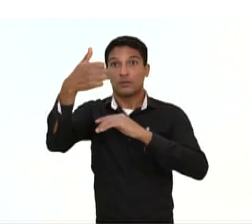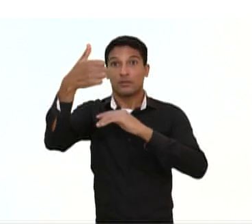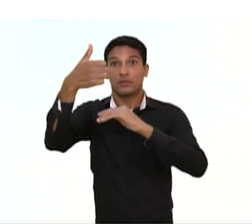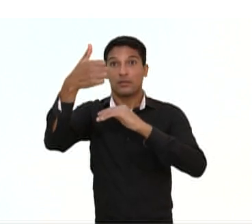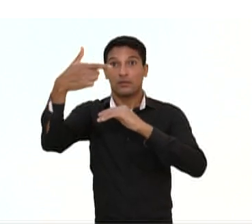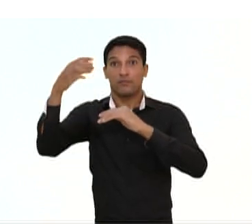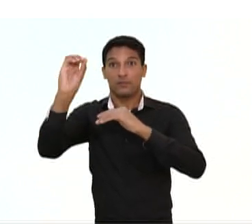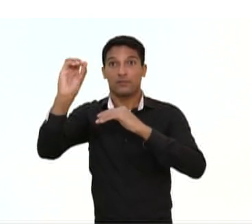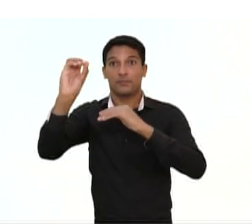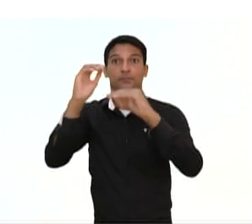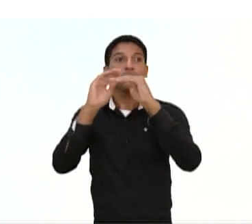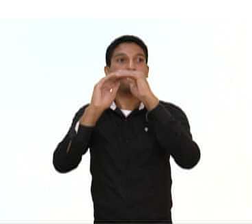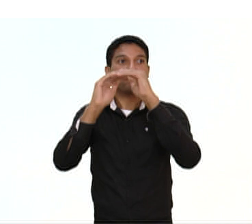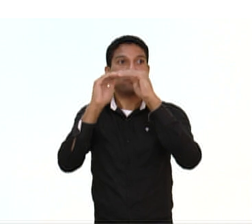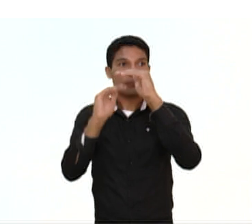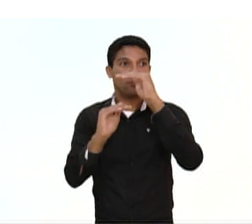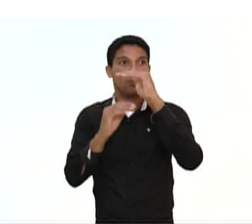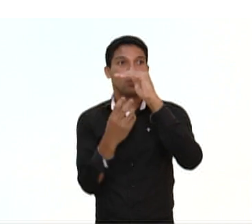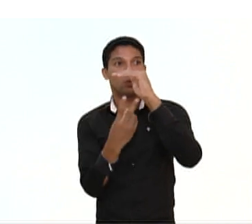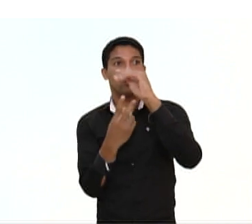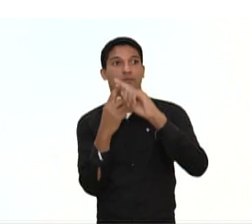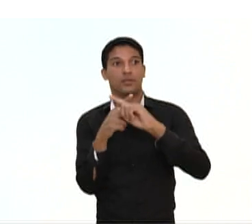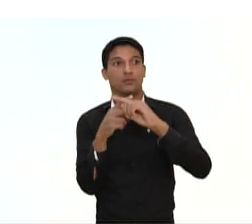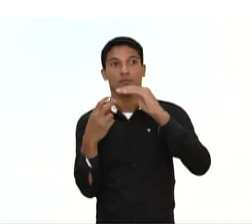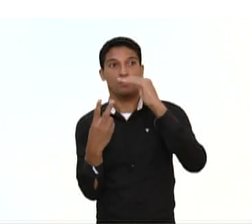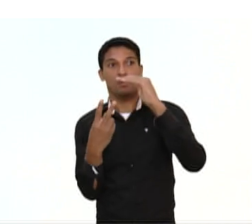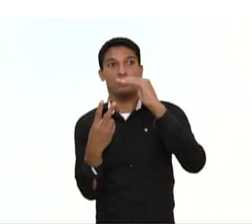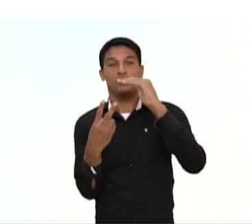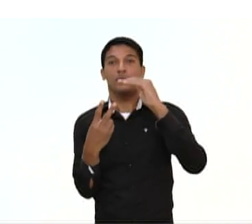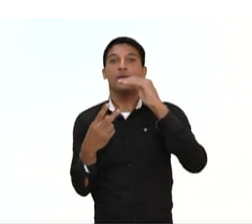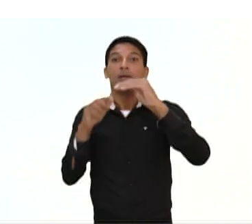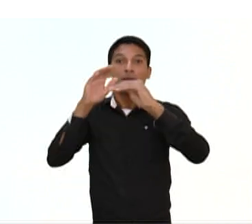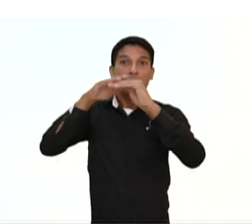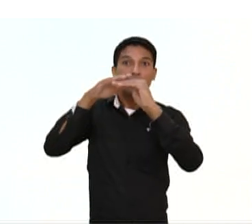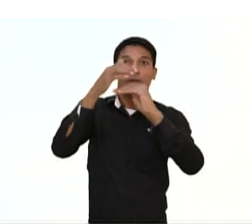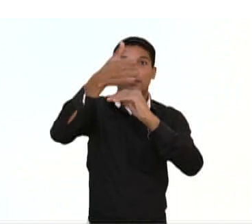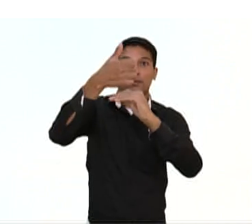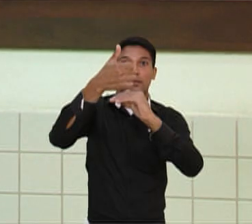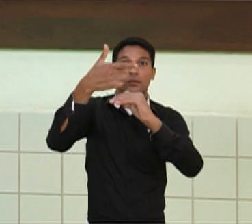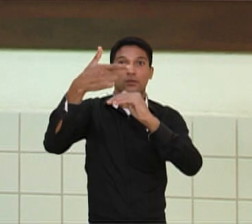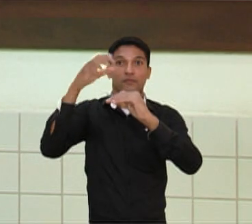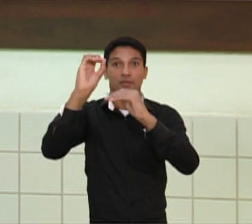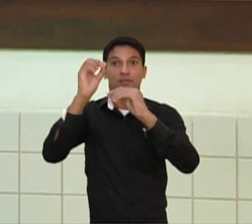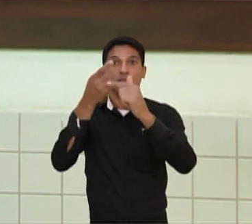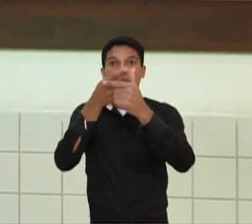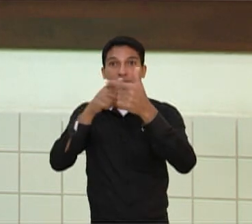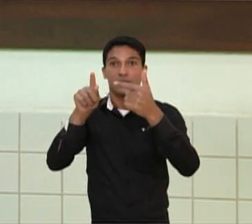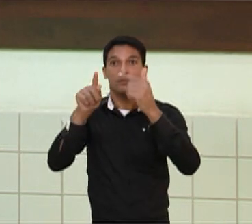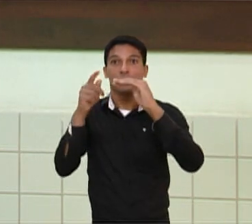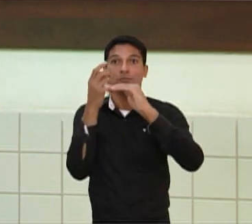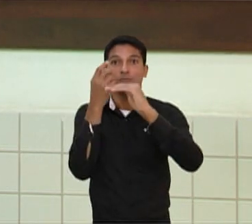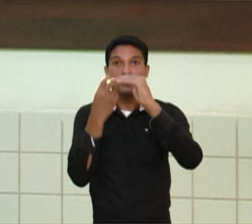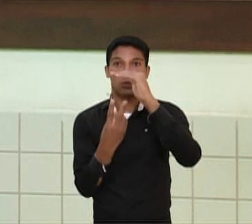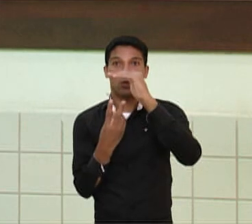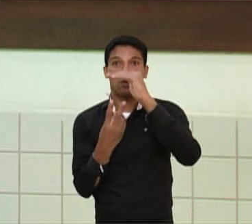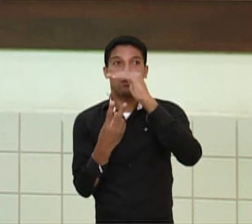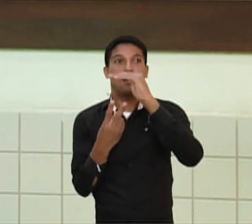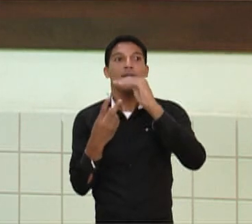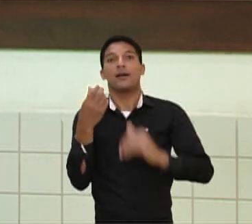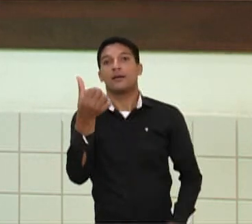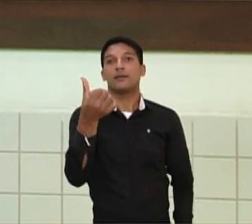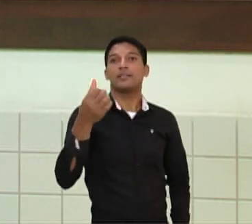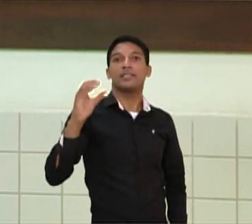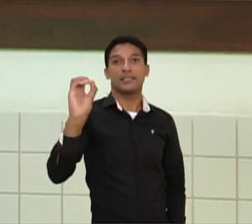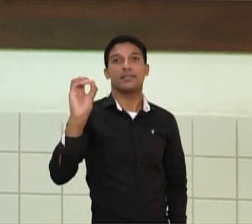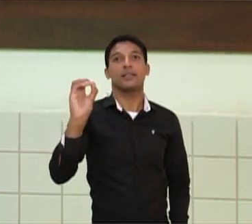ficar 2. 120 divididos por 2 me dá um total de 60 permutações com